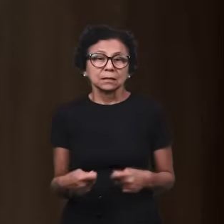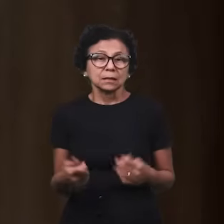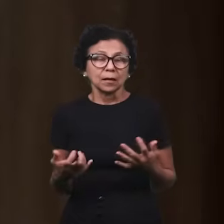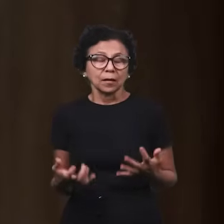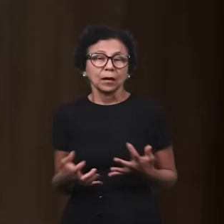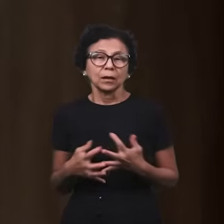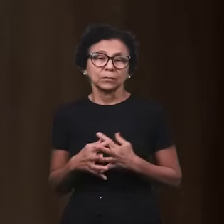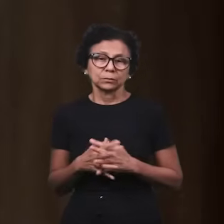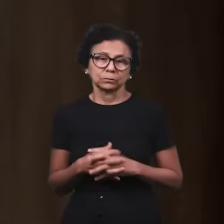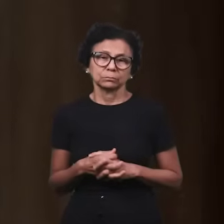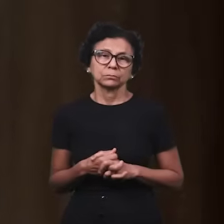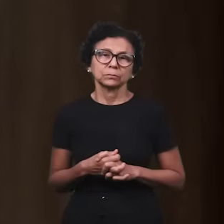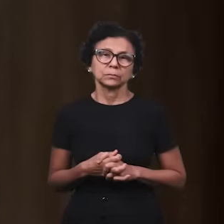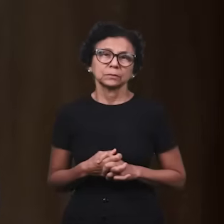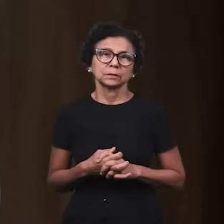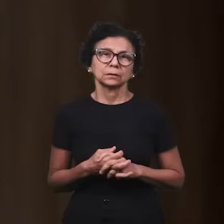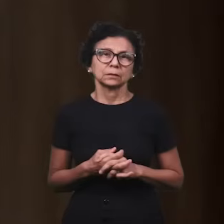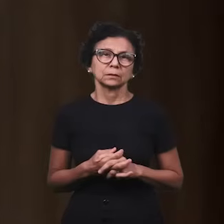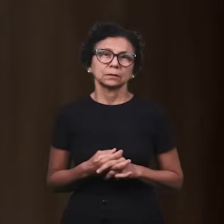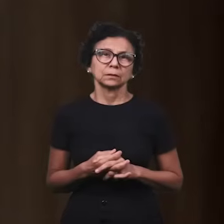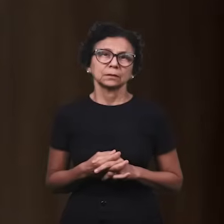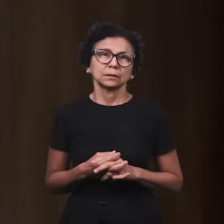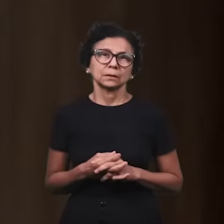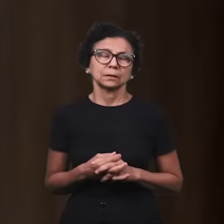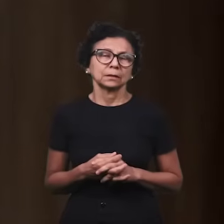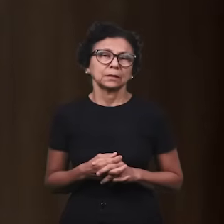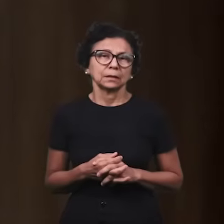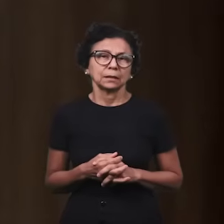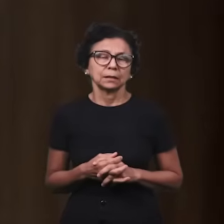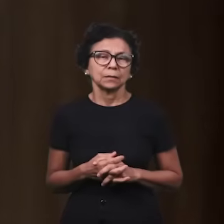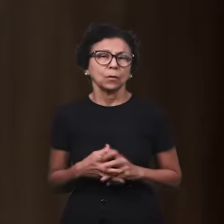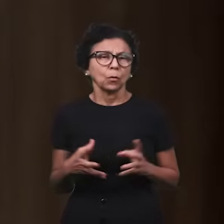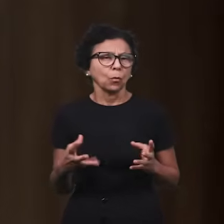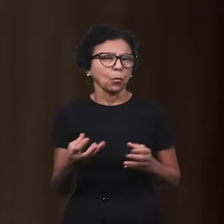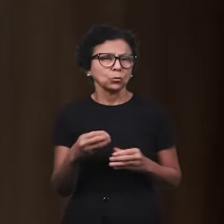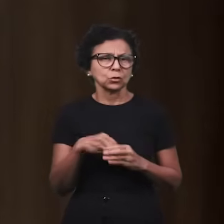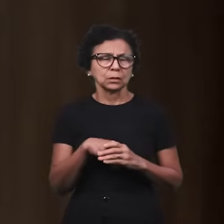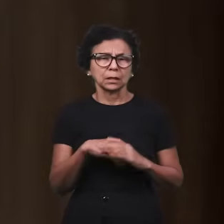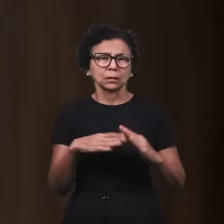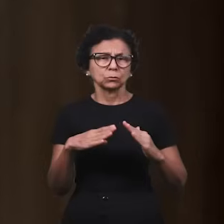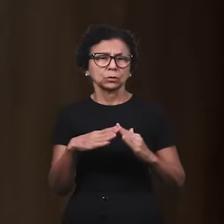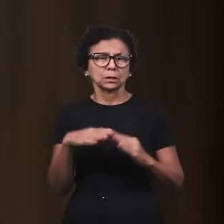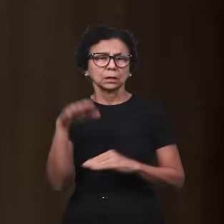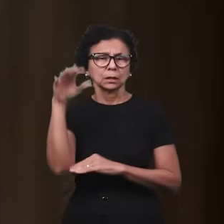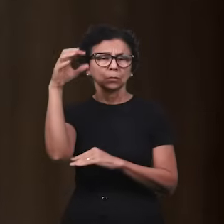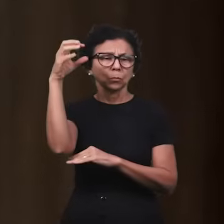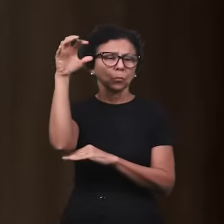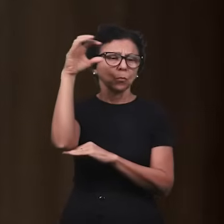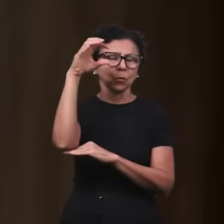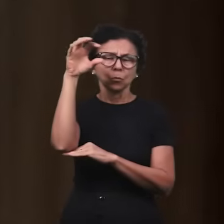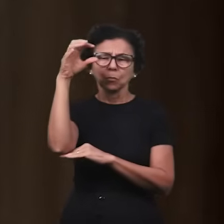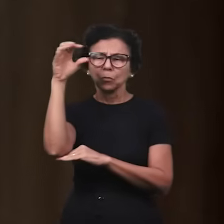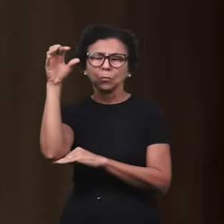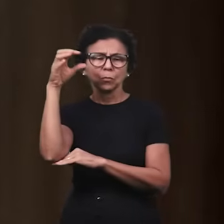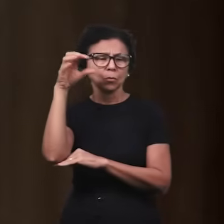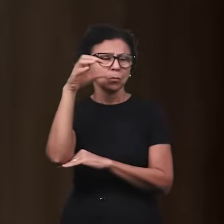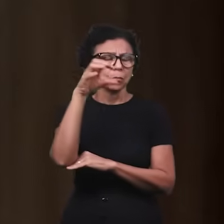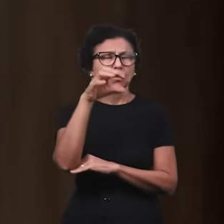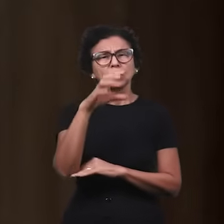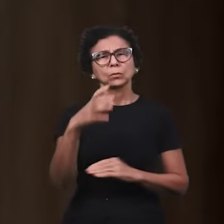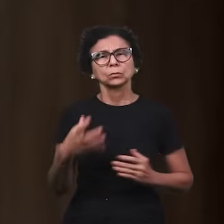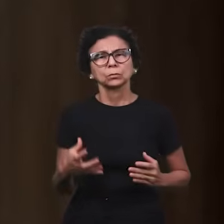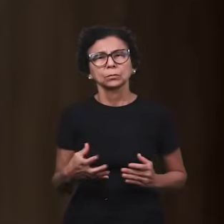Porque essa exposição é a falta de muros que facilitava o ataque dos inimigos